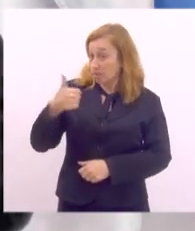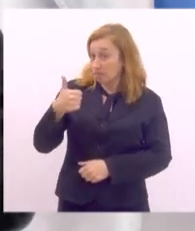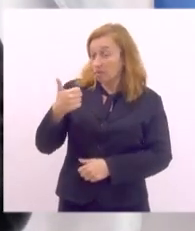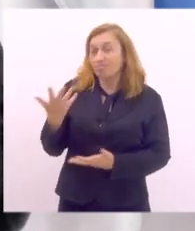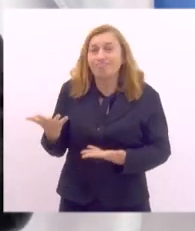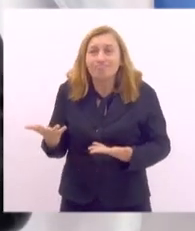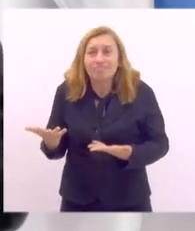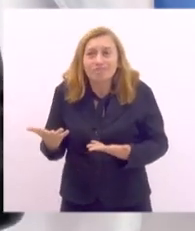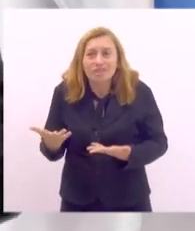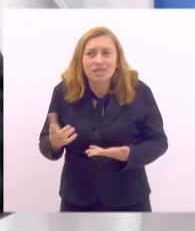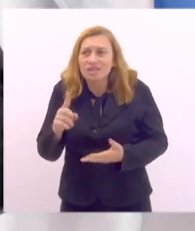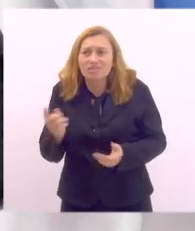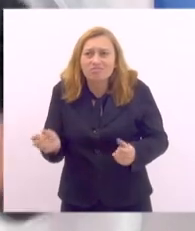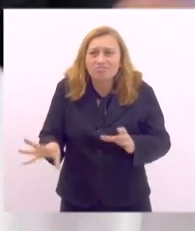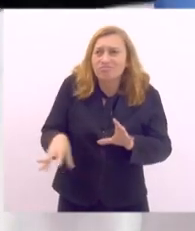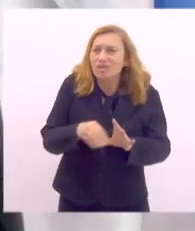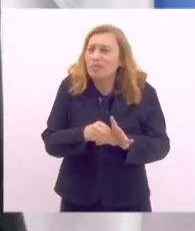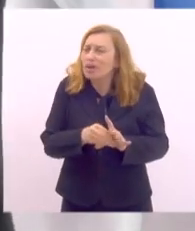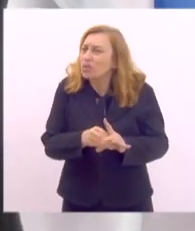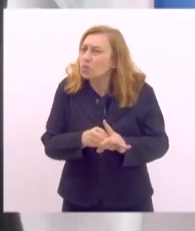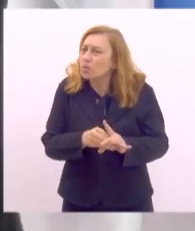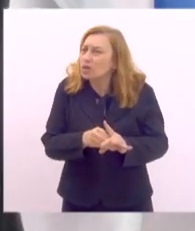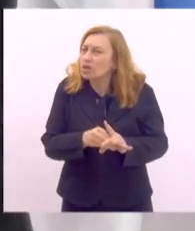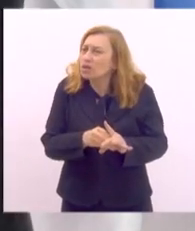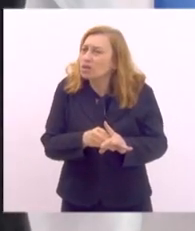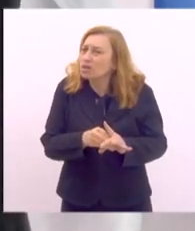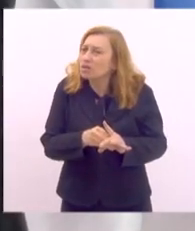falei, mas isso aí não dá para incluir